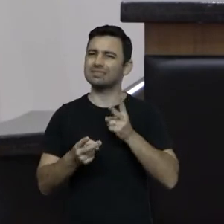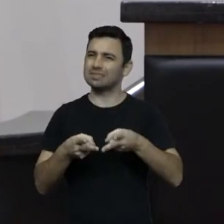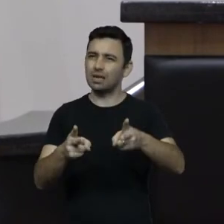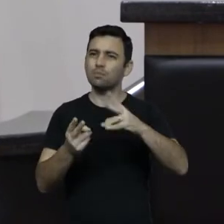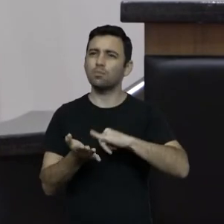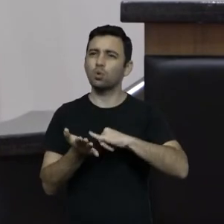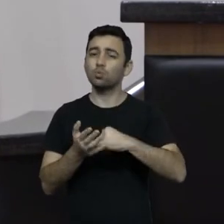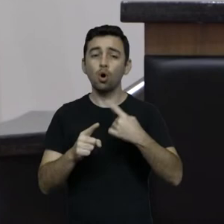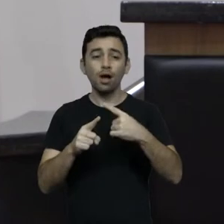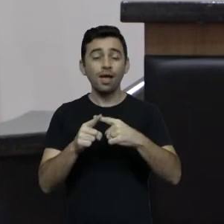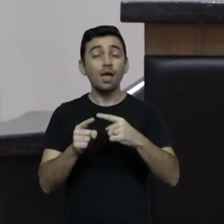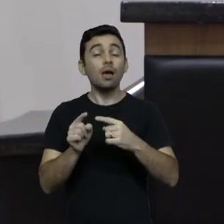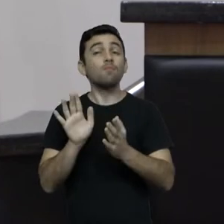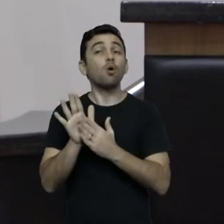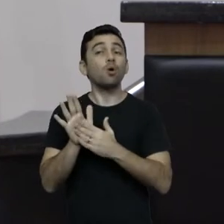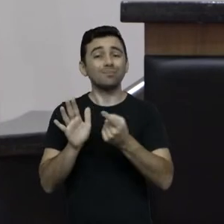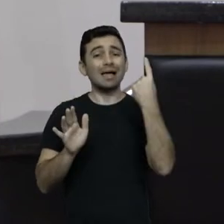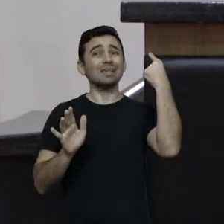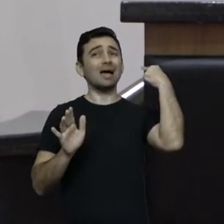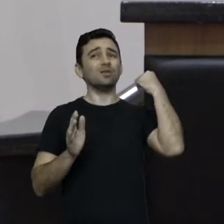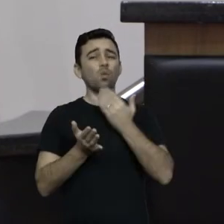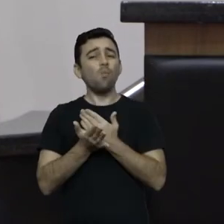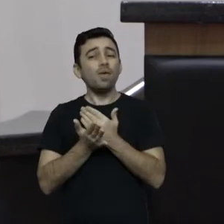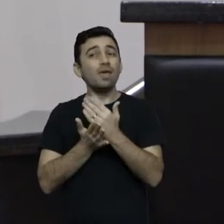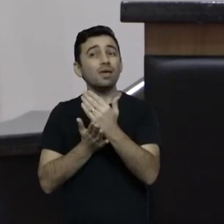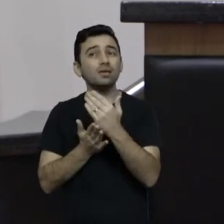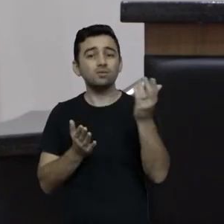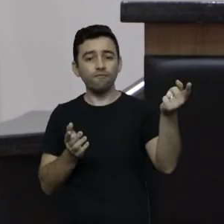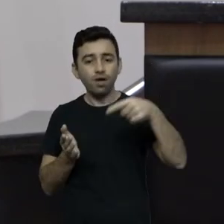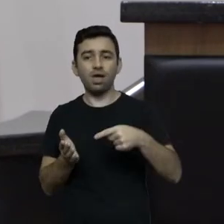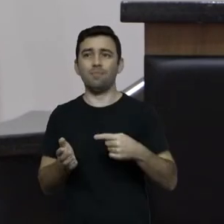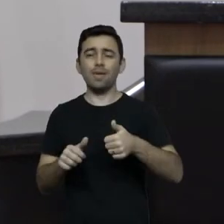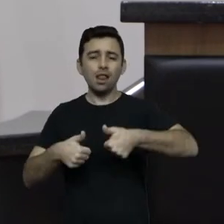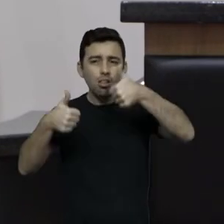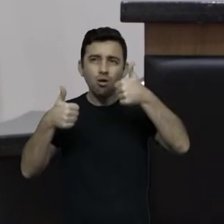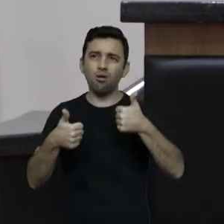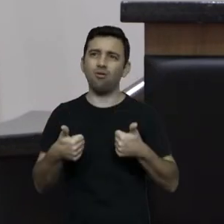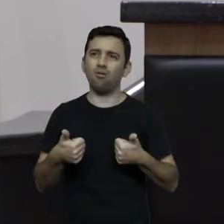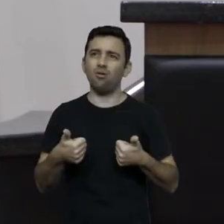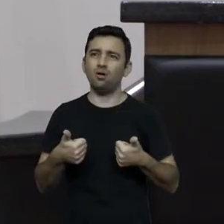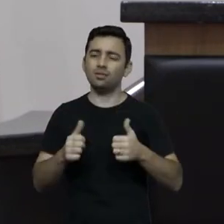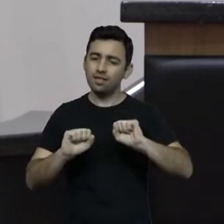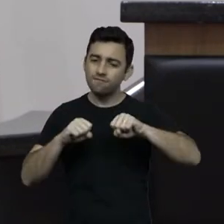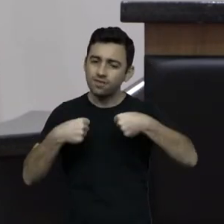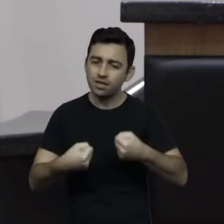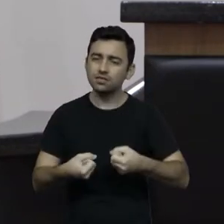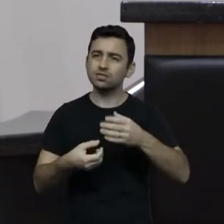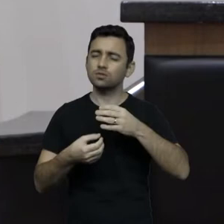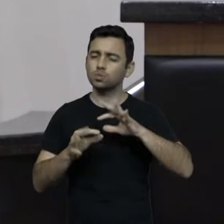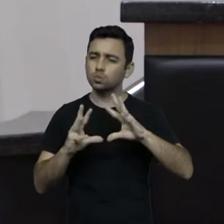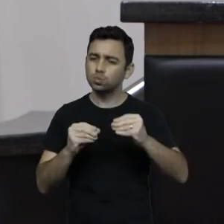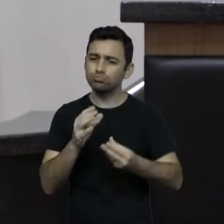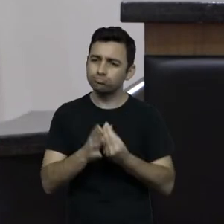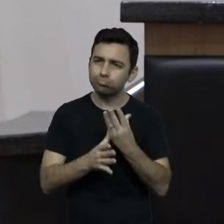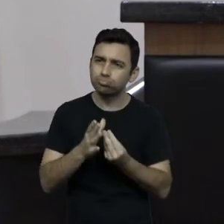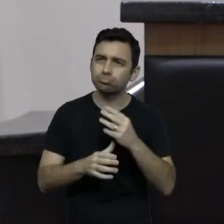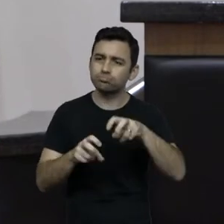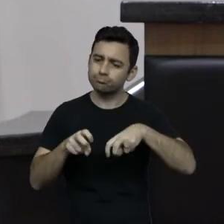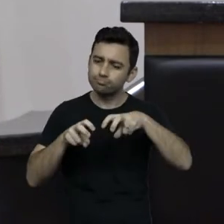mandado para cá a proposta original que era muito mais vantajosa e era defendida pelo setor produtivo Catarinense